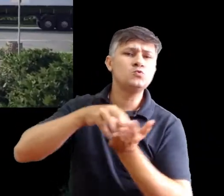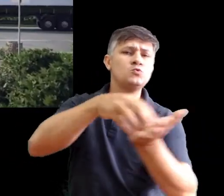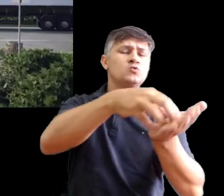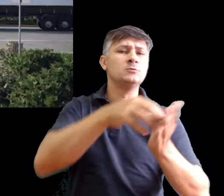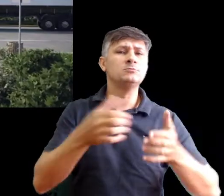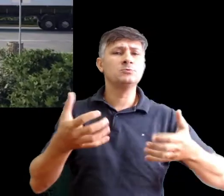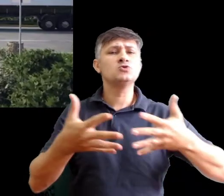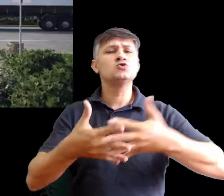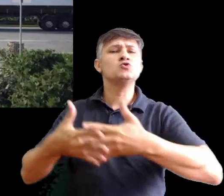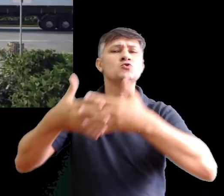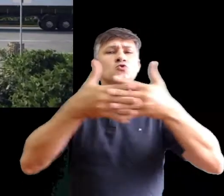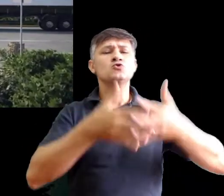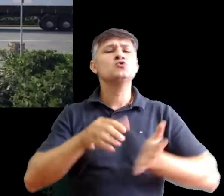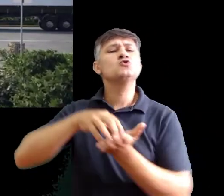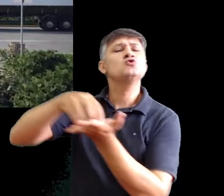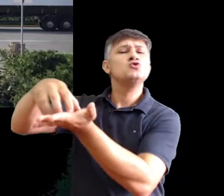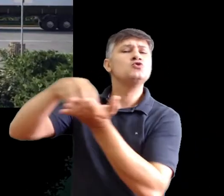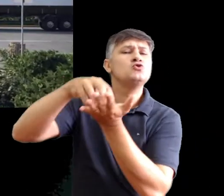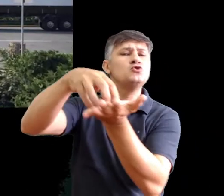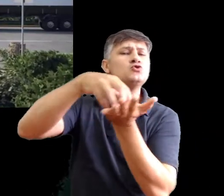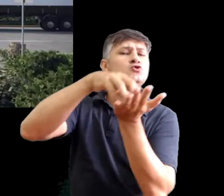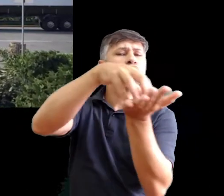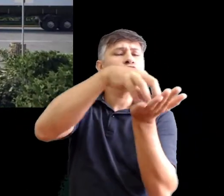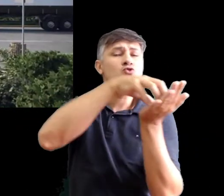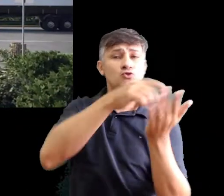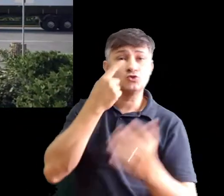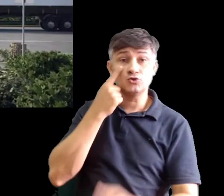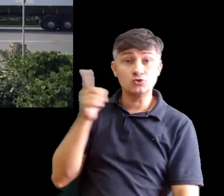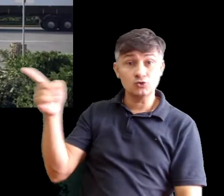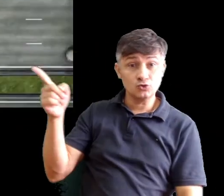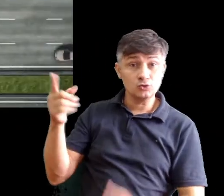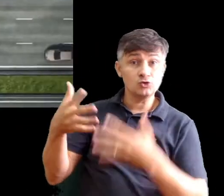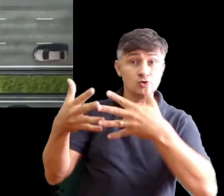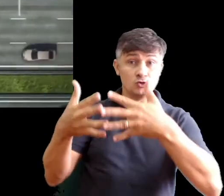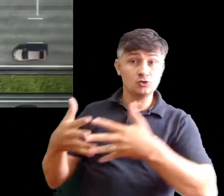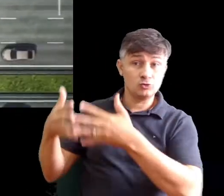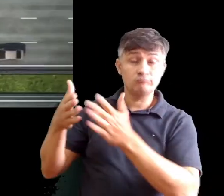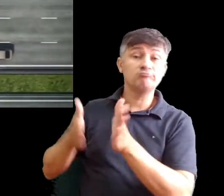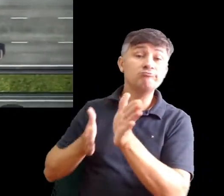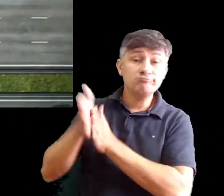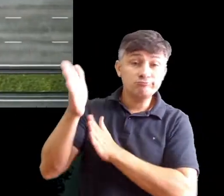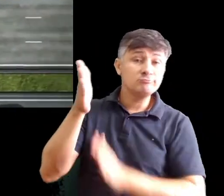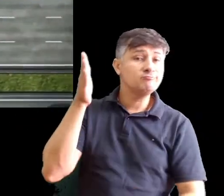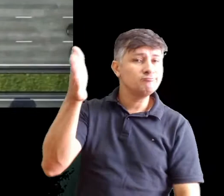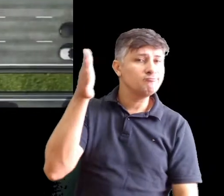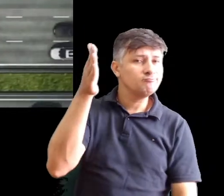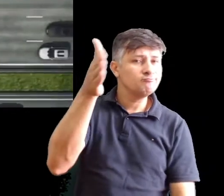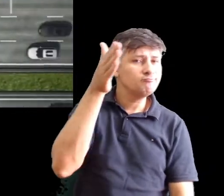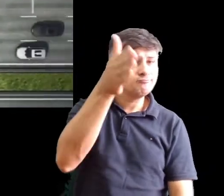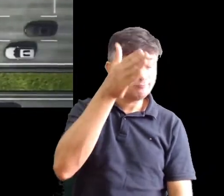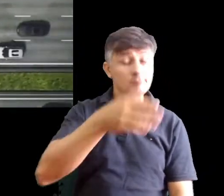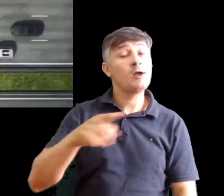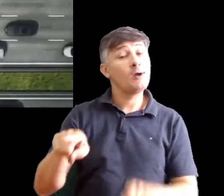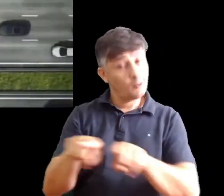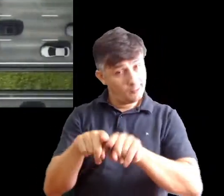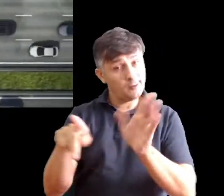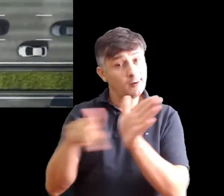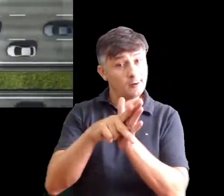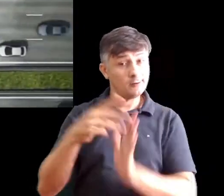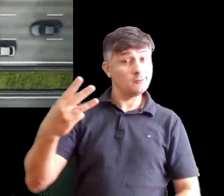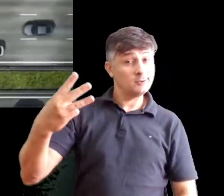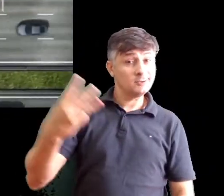redes de comércio. As redes de transporte e de distribuição também fazem parte do setor terciário da